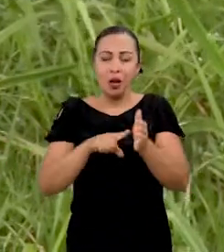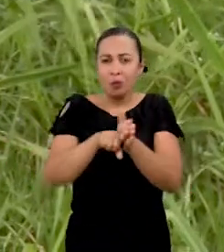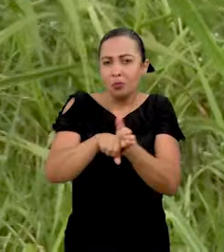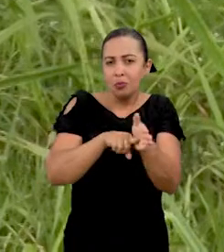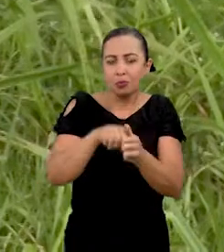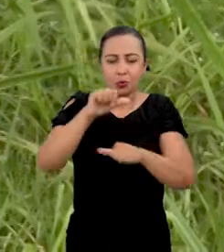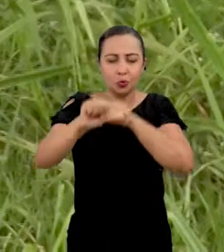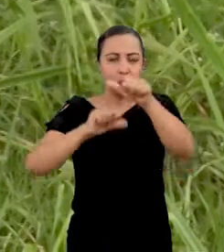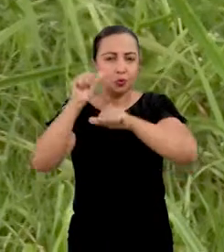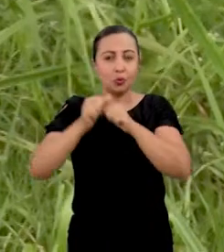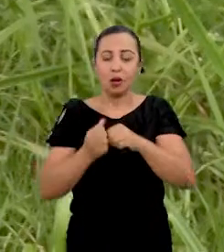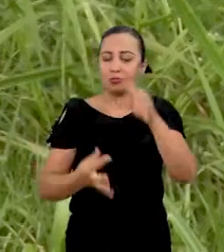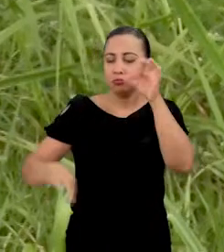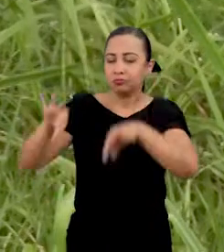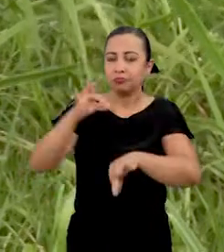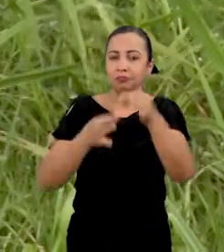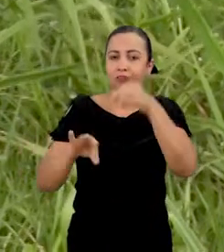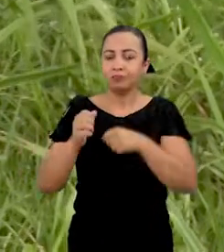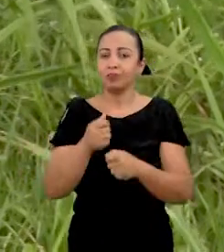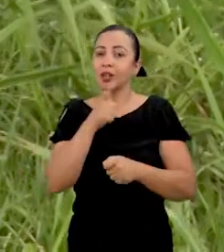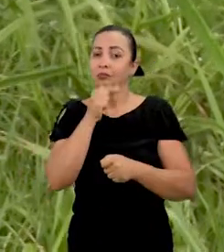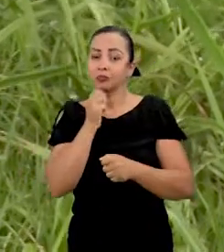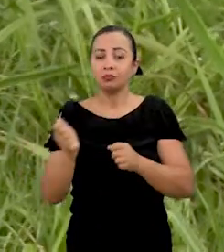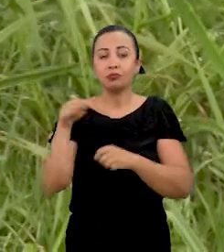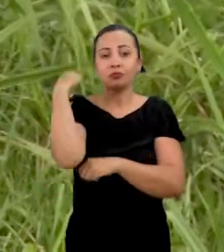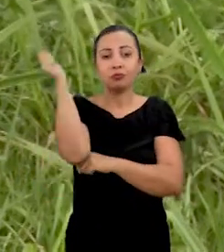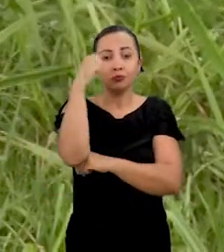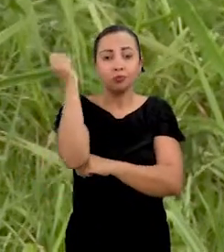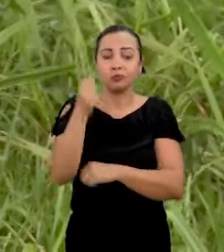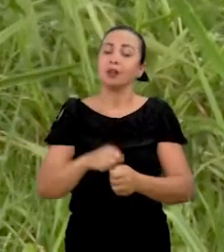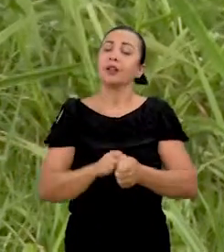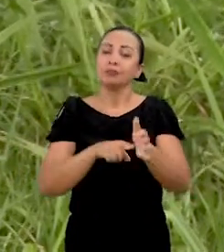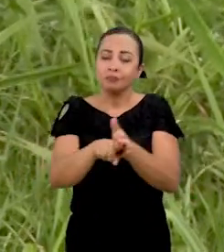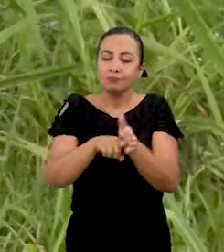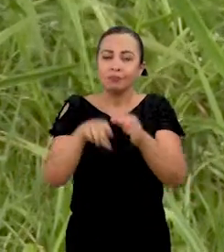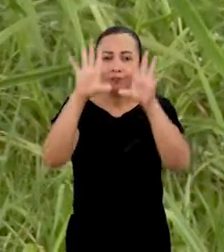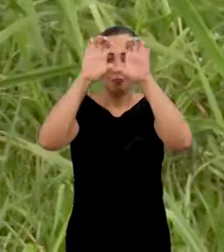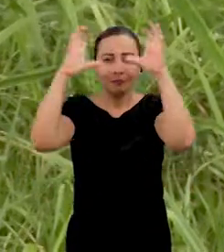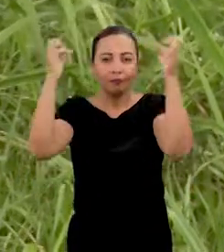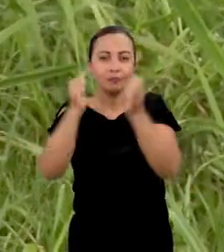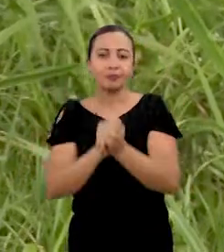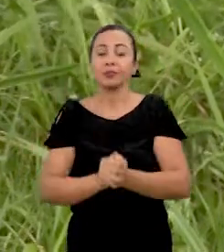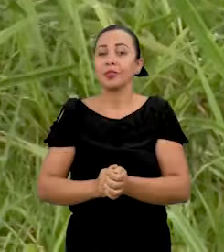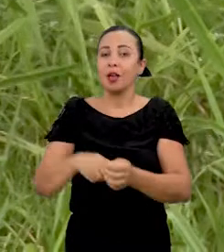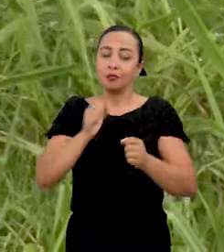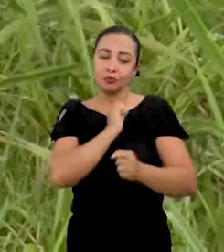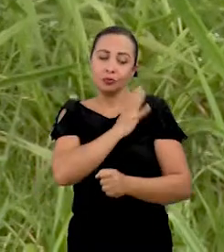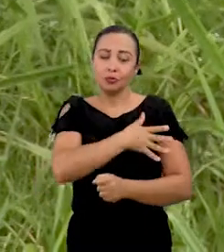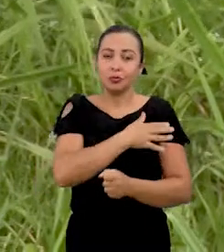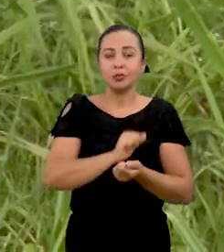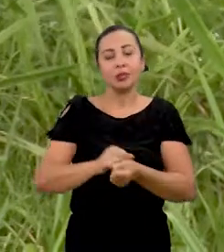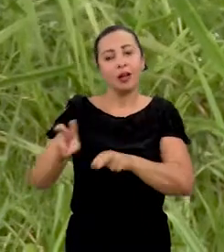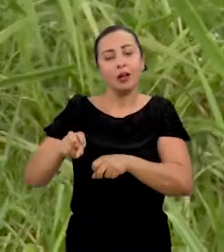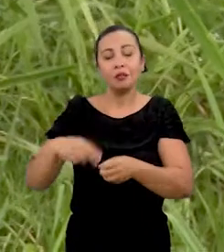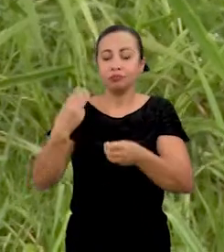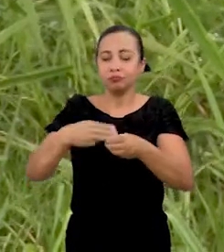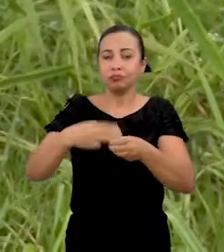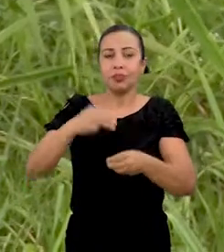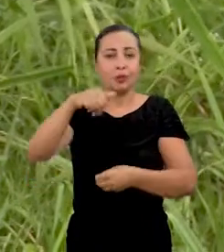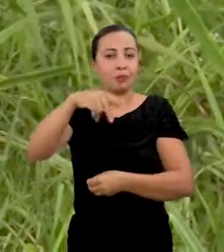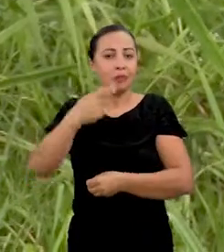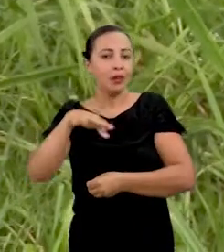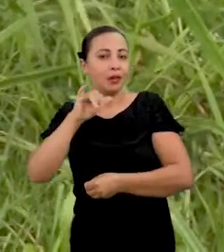objetivos das pesquisas desenvolvidas pelo Laboratório de Irrigação e Agrometeorologia do Instituto Federal de Alagoas,